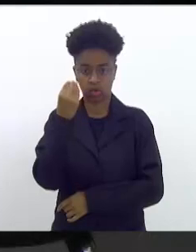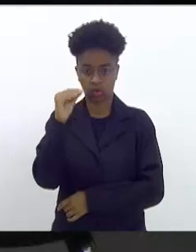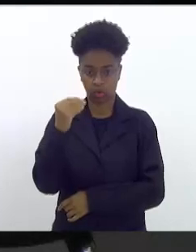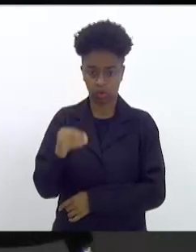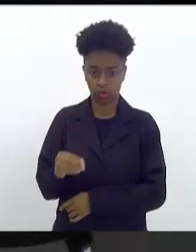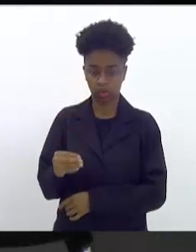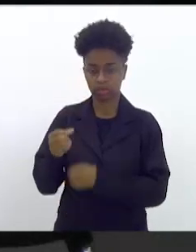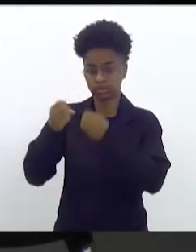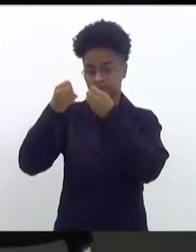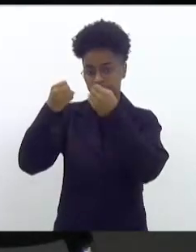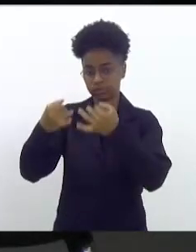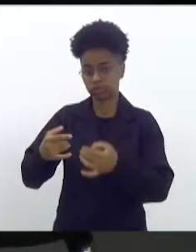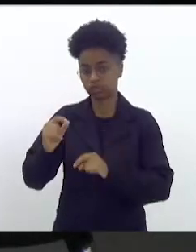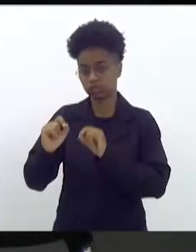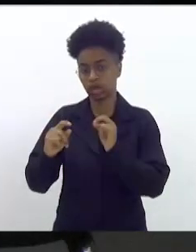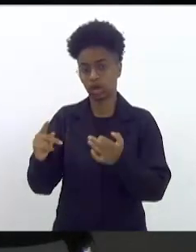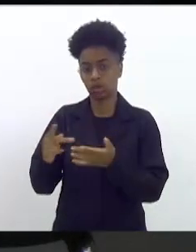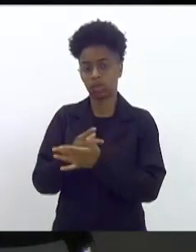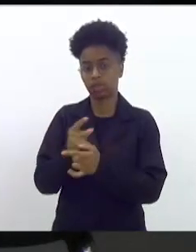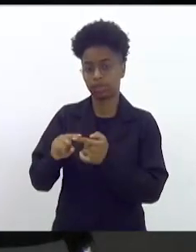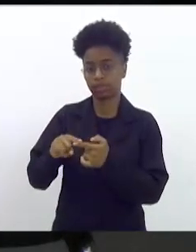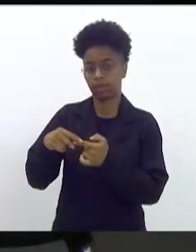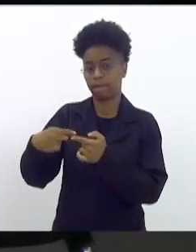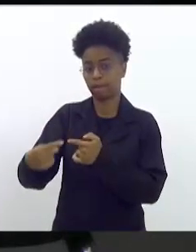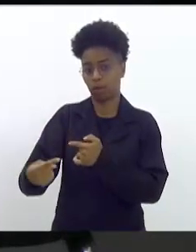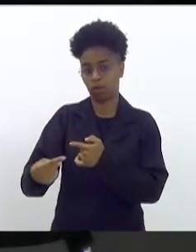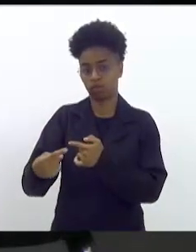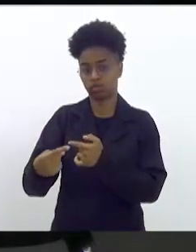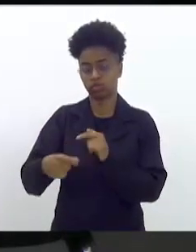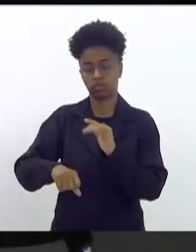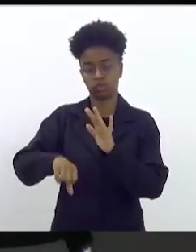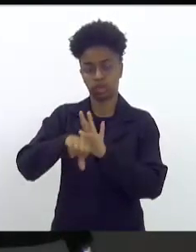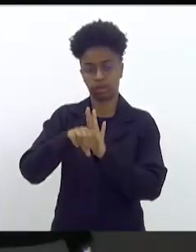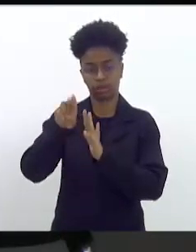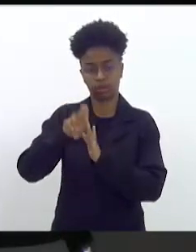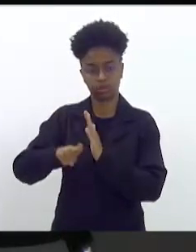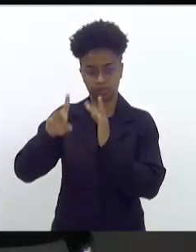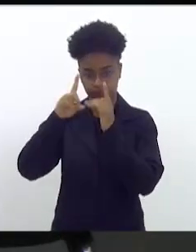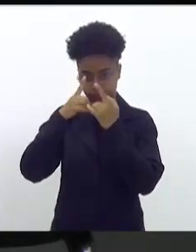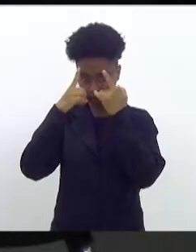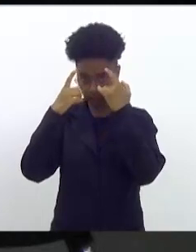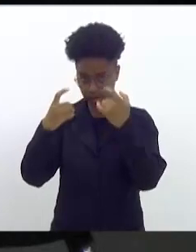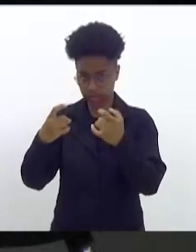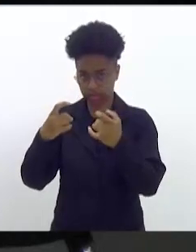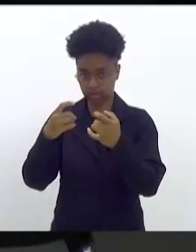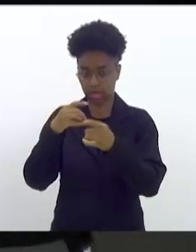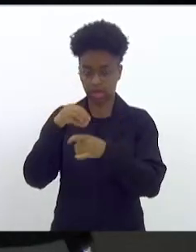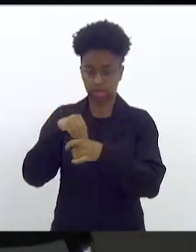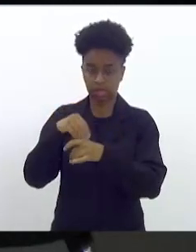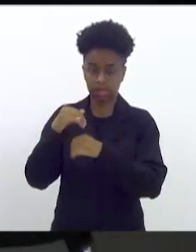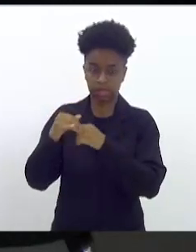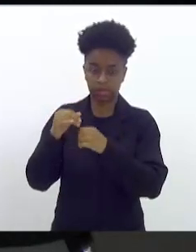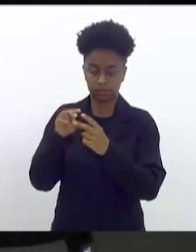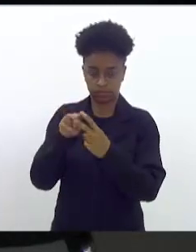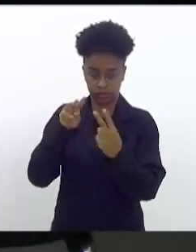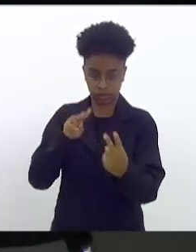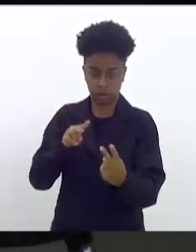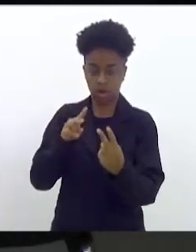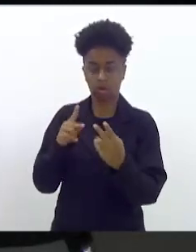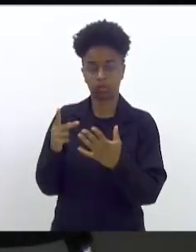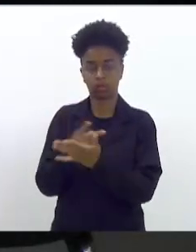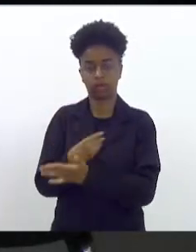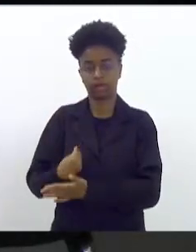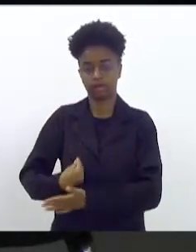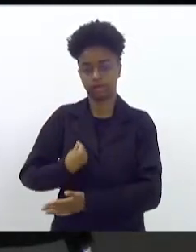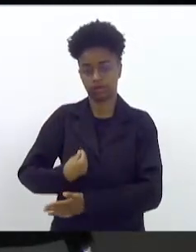as consequências que um crime com o uso da violência na internet pode causar na vida de uma mulher e